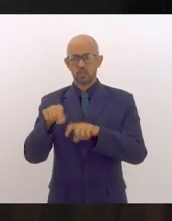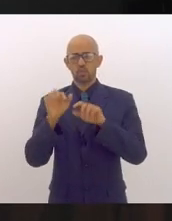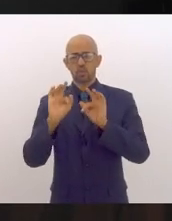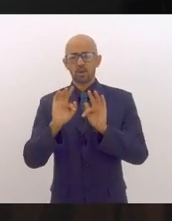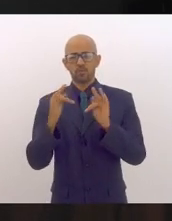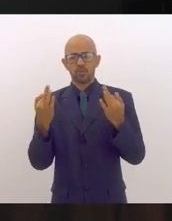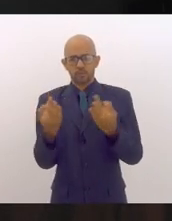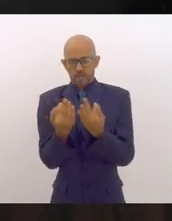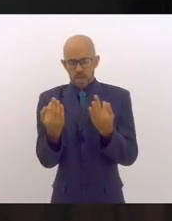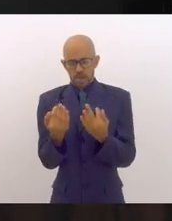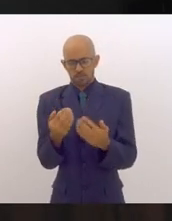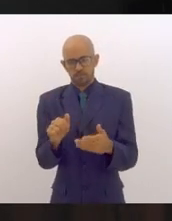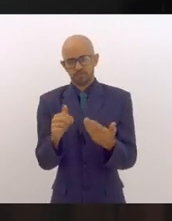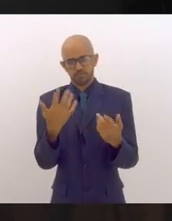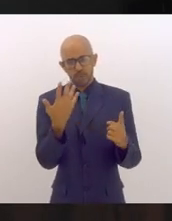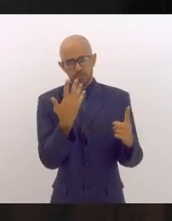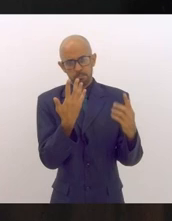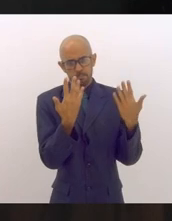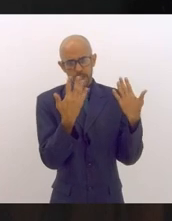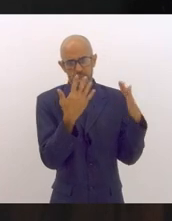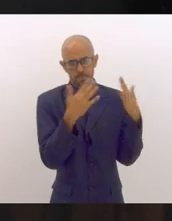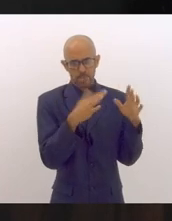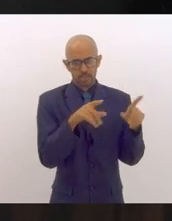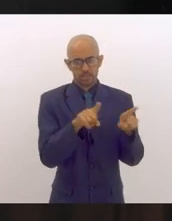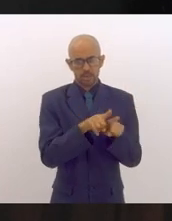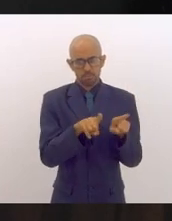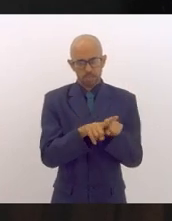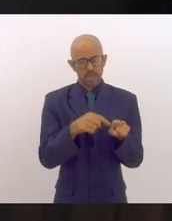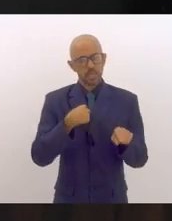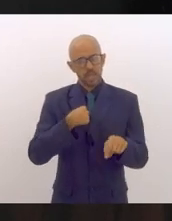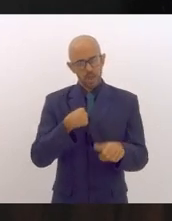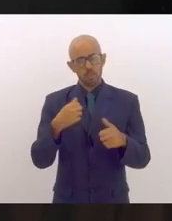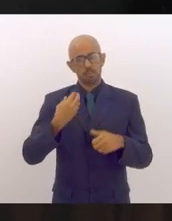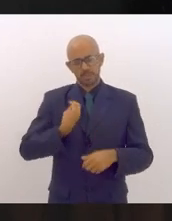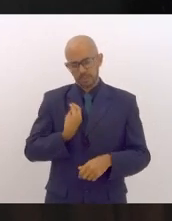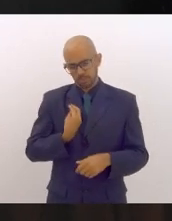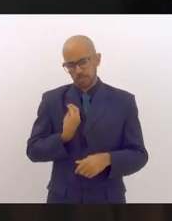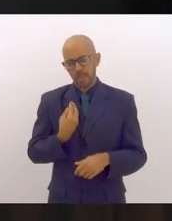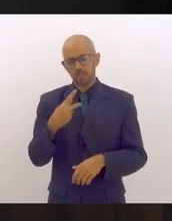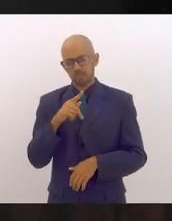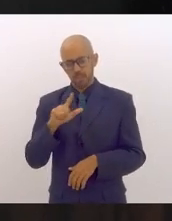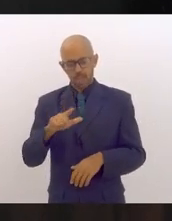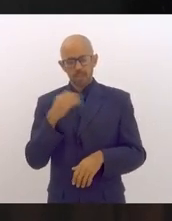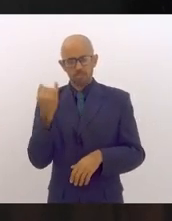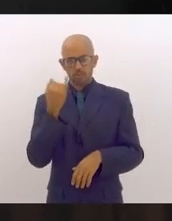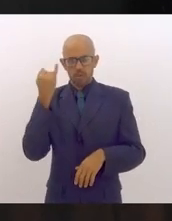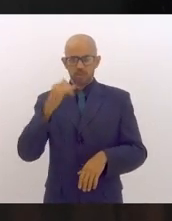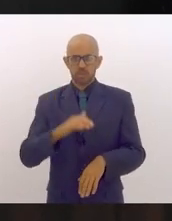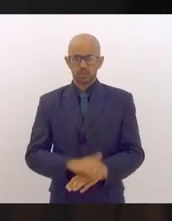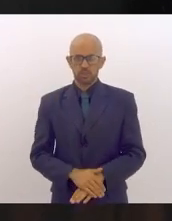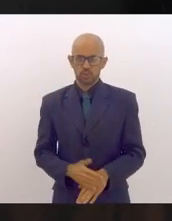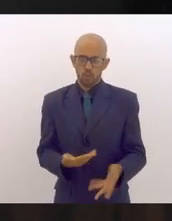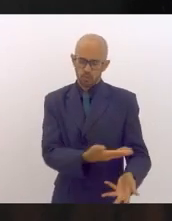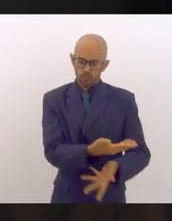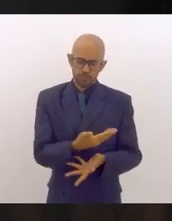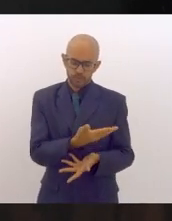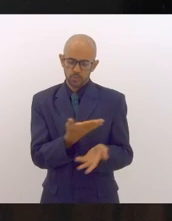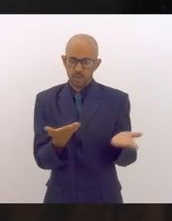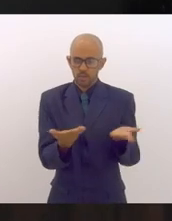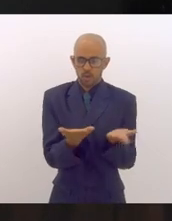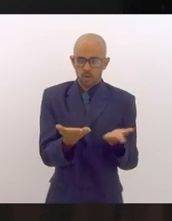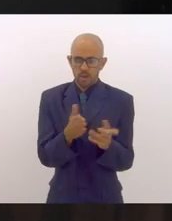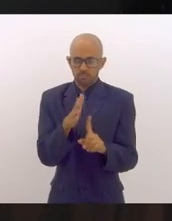nesse sentido, também saudar, também fui coautora nesse projeto e acho super importante. Bom, convido agora a fazer